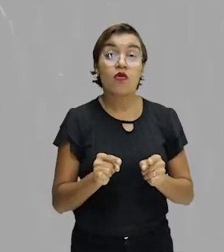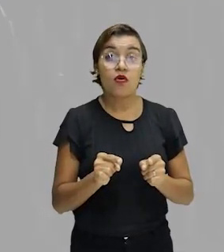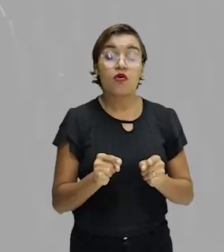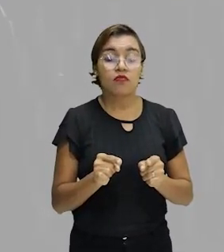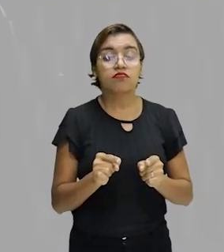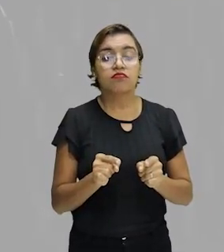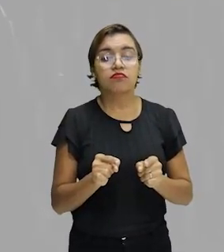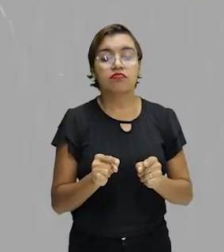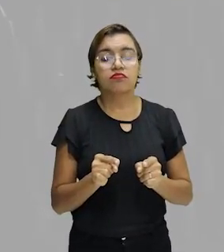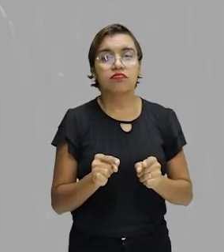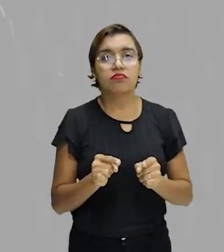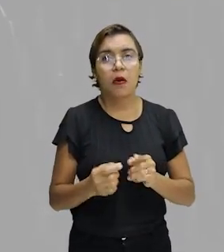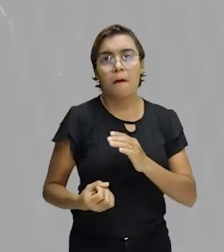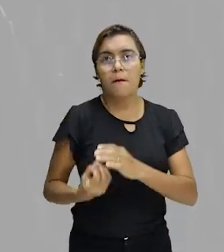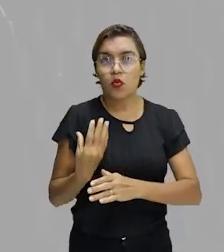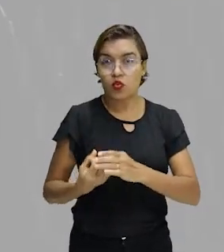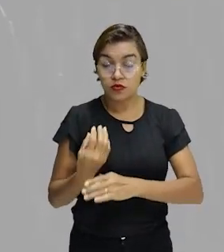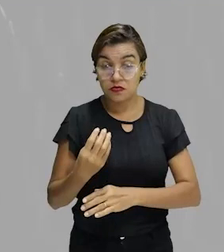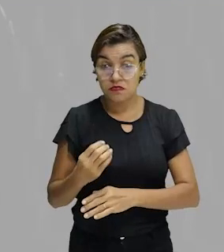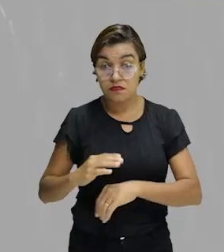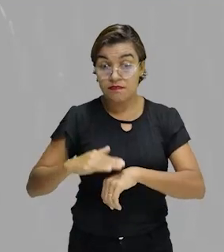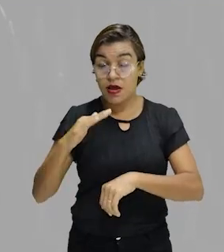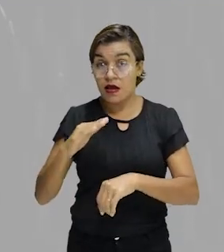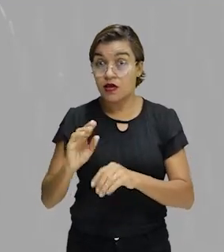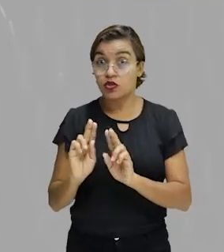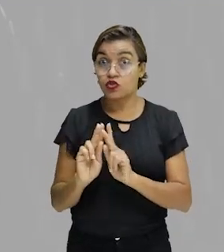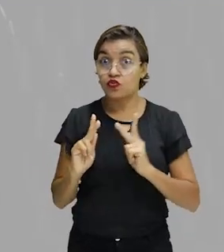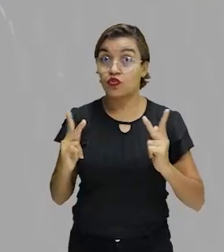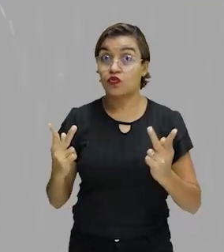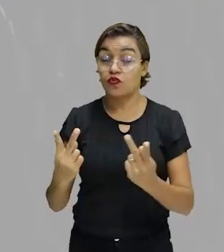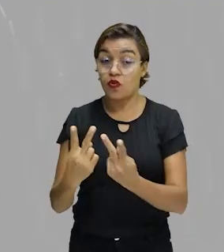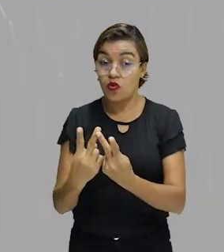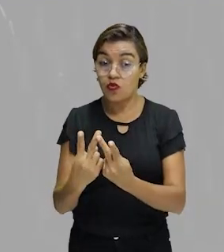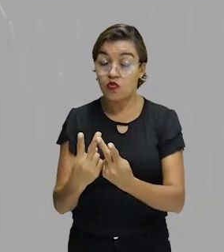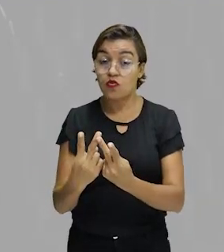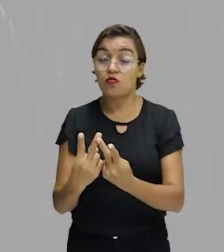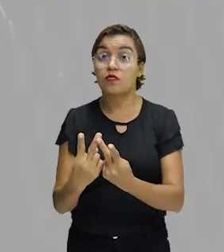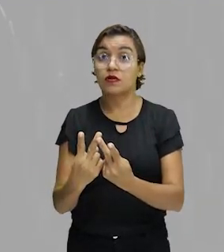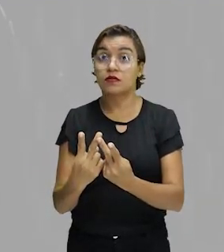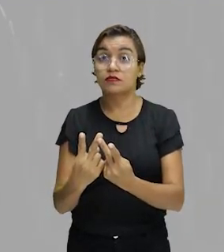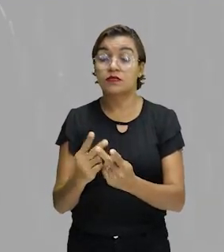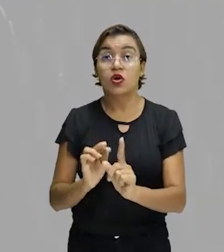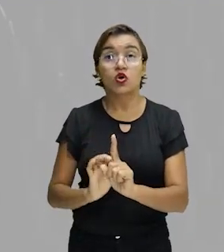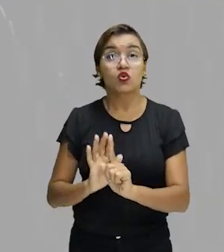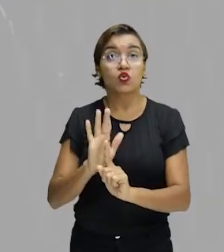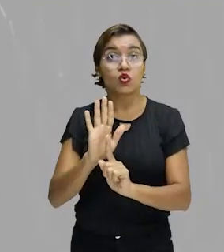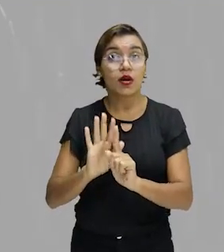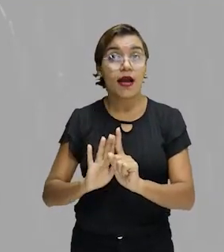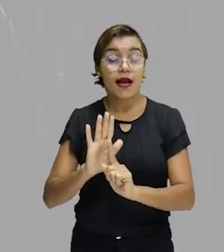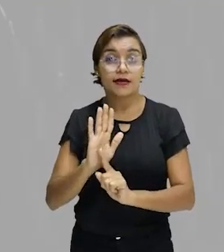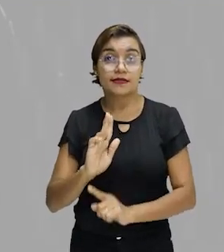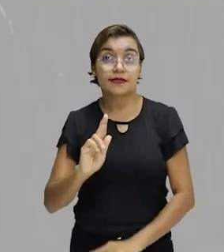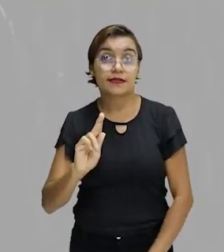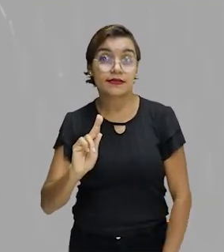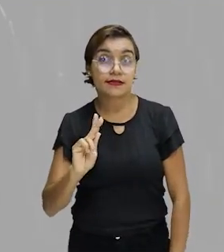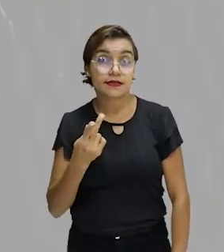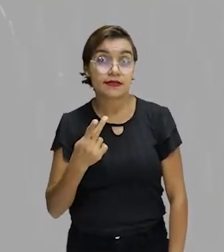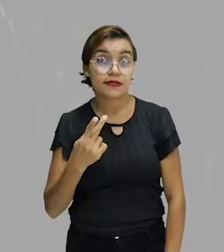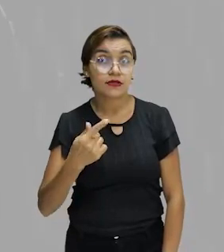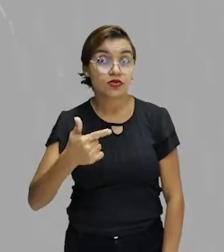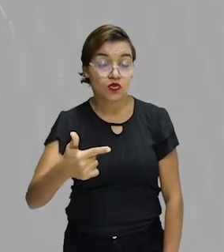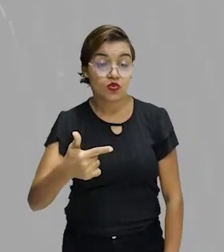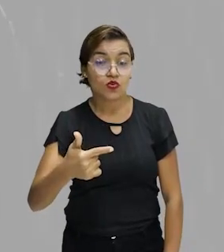houve uma maior produção, né, do volume do gás de hidrogênio, certo? E essa reação ela chegou